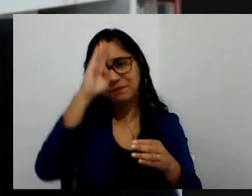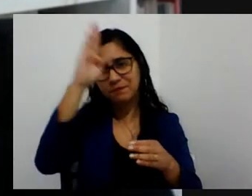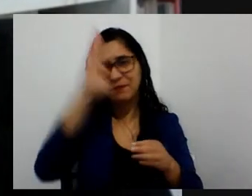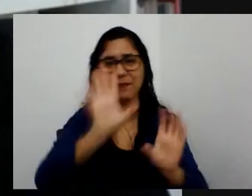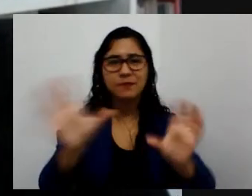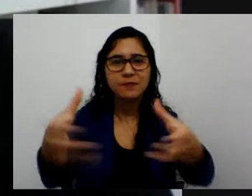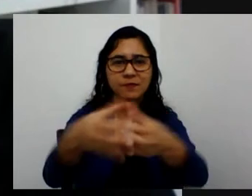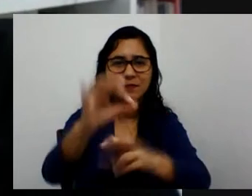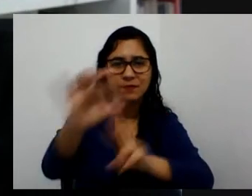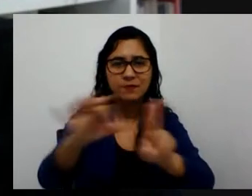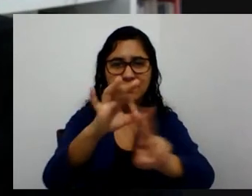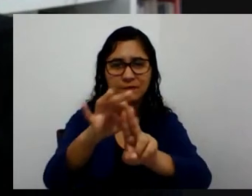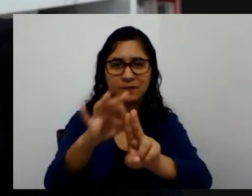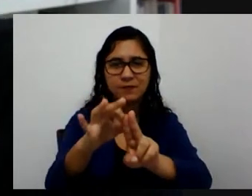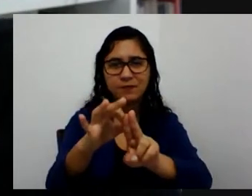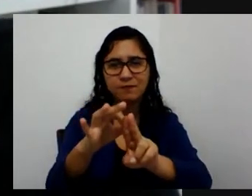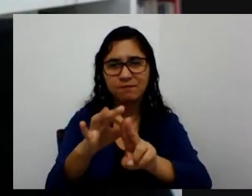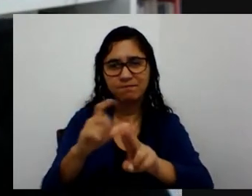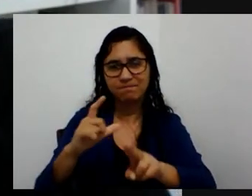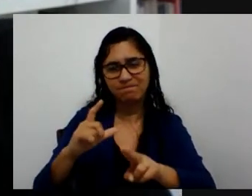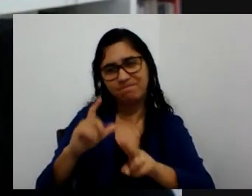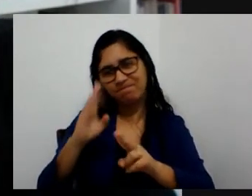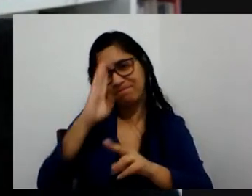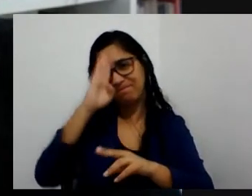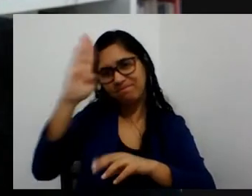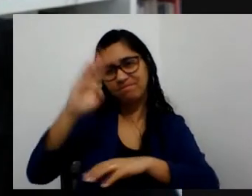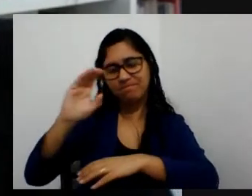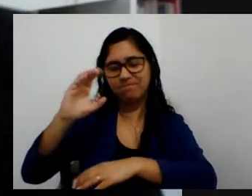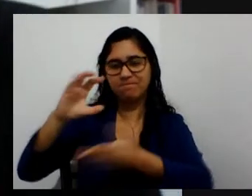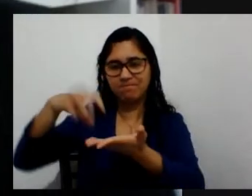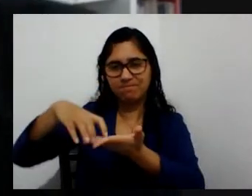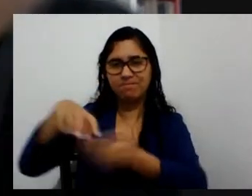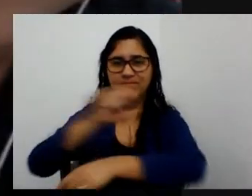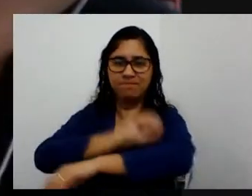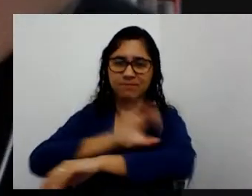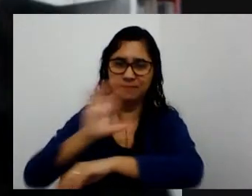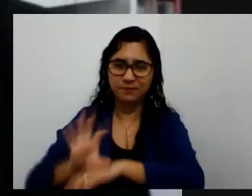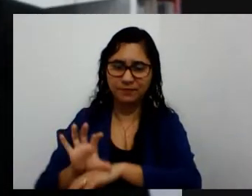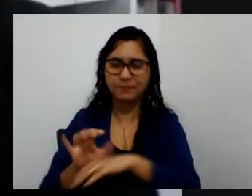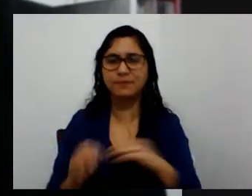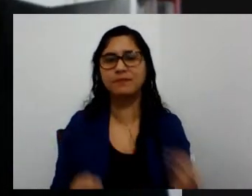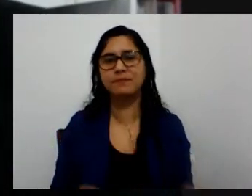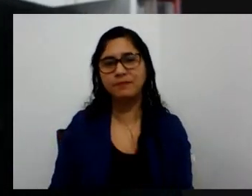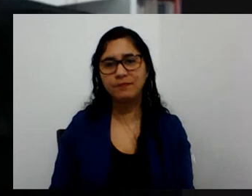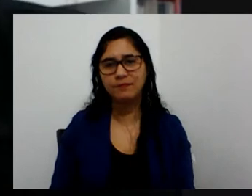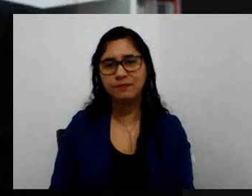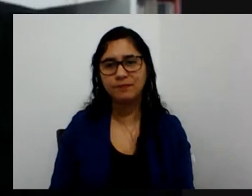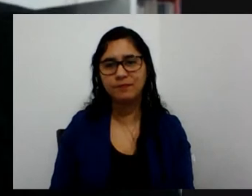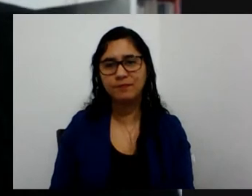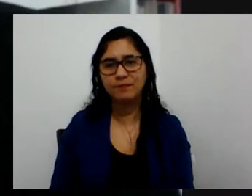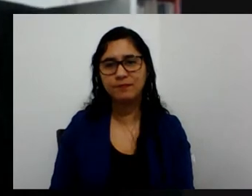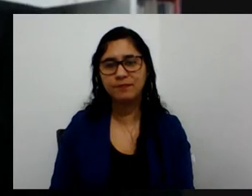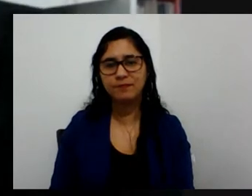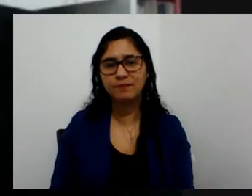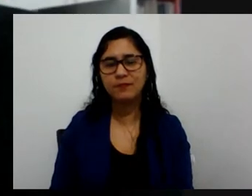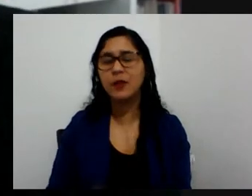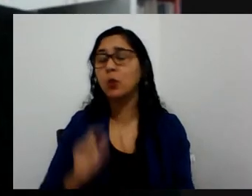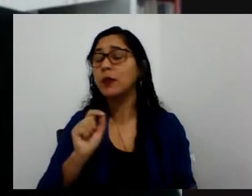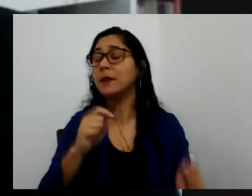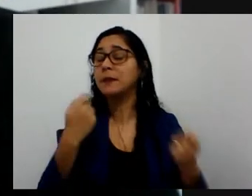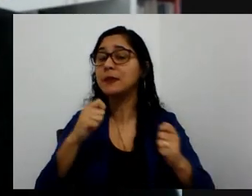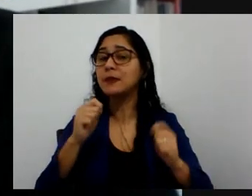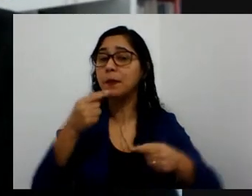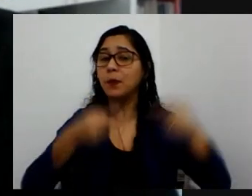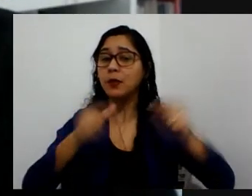comunidade UFSCar, particularmente ao campus de São Carlos. Bem, a exigência da política de ações afirmativas